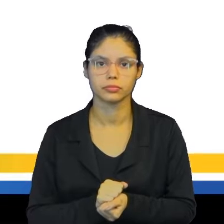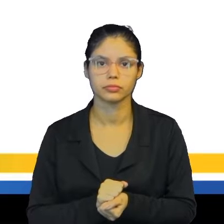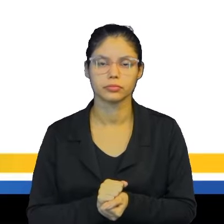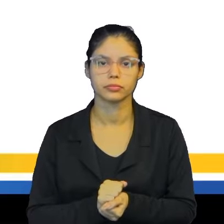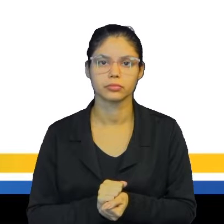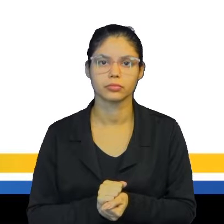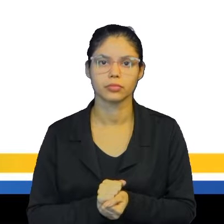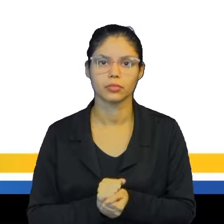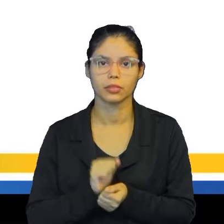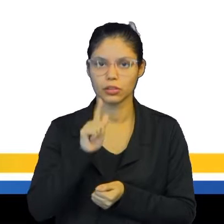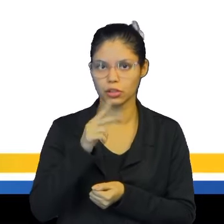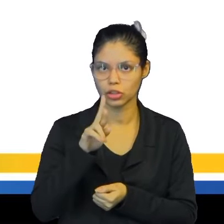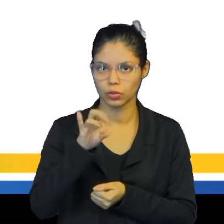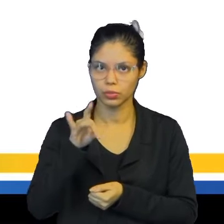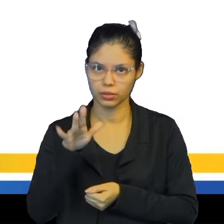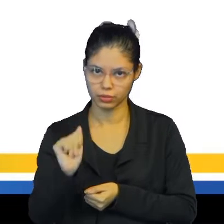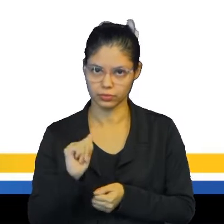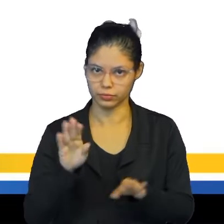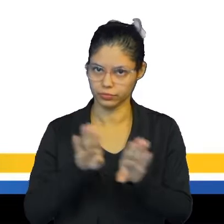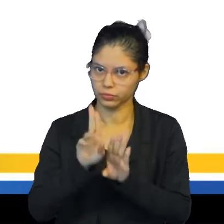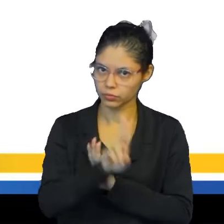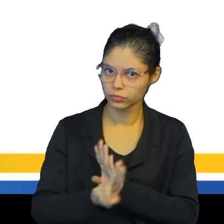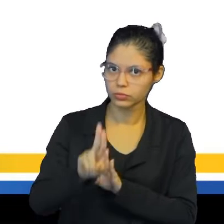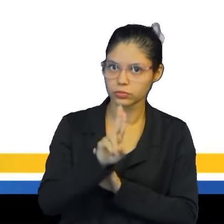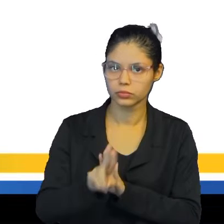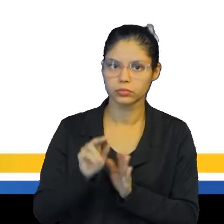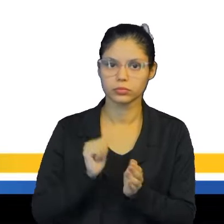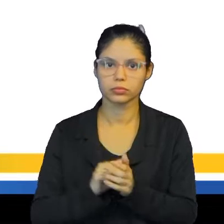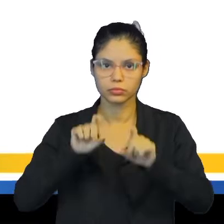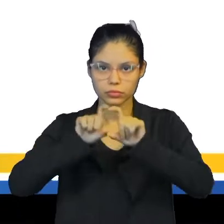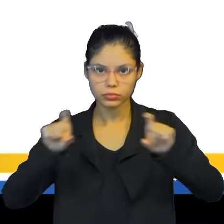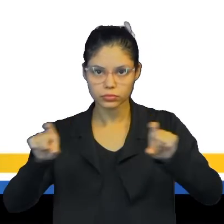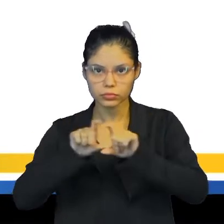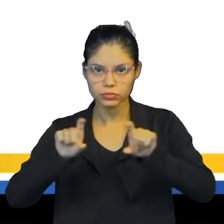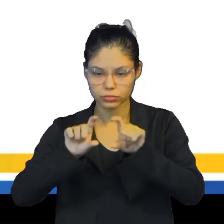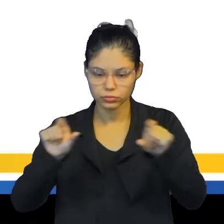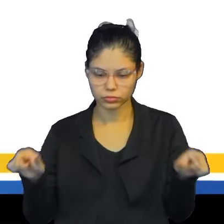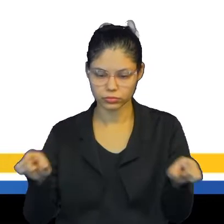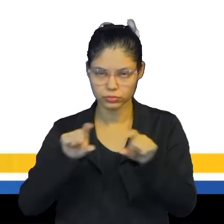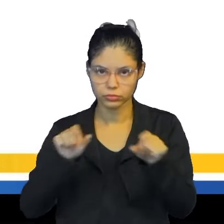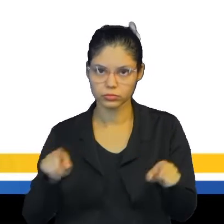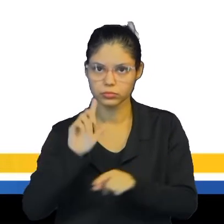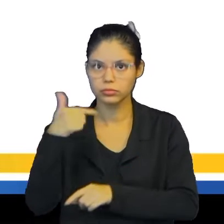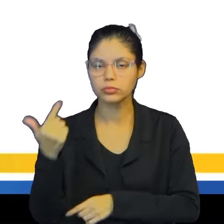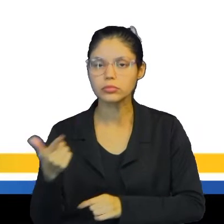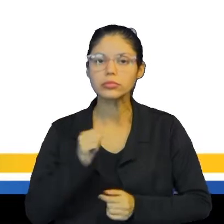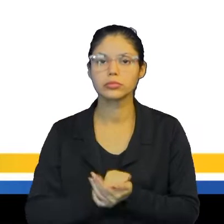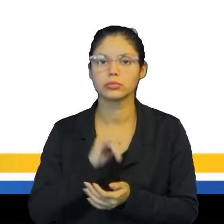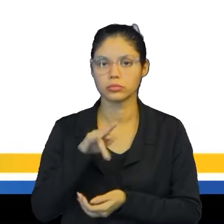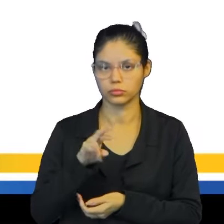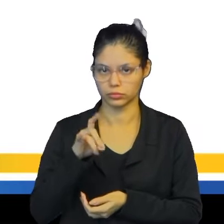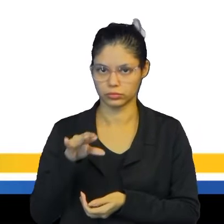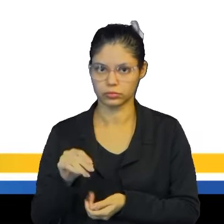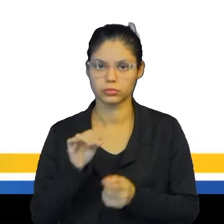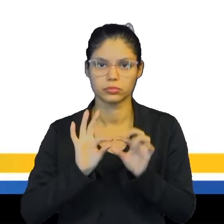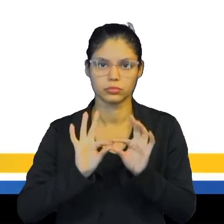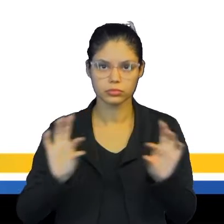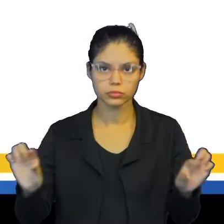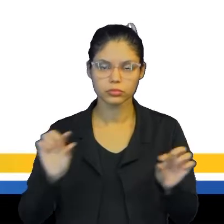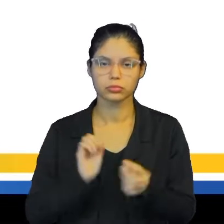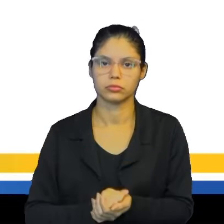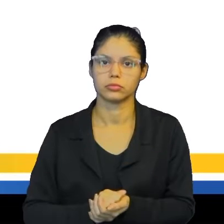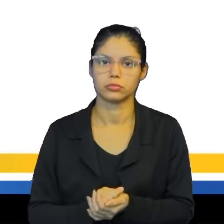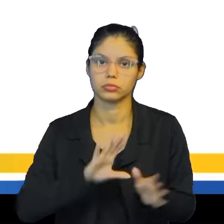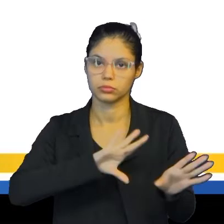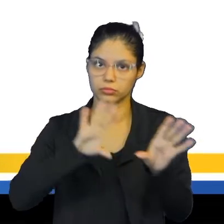Em formas geométricas, né? O uso de réguas, curvas francesas, esquadros e outros instrumentos de medição,